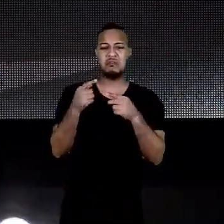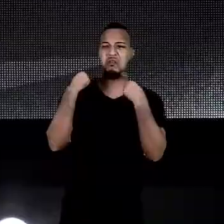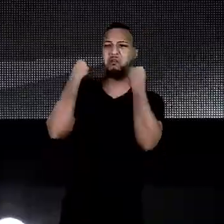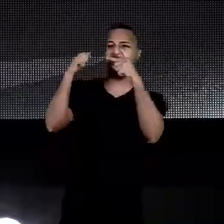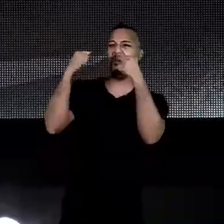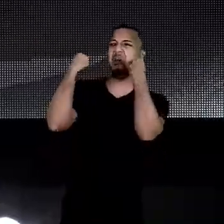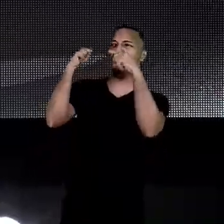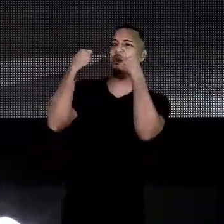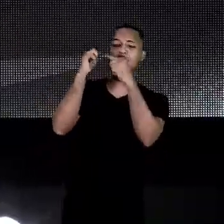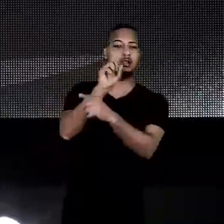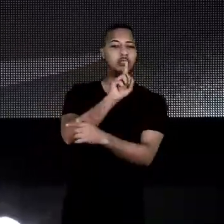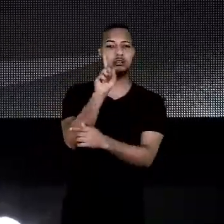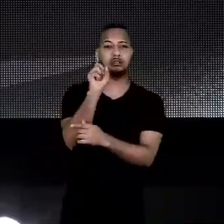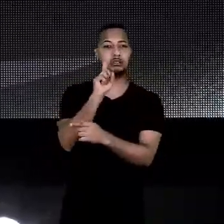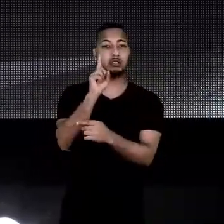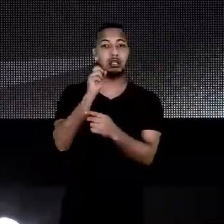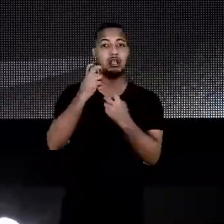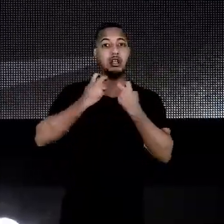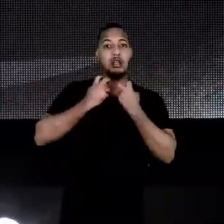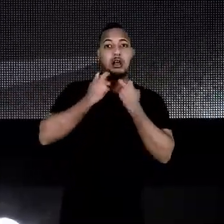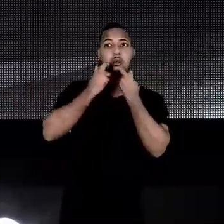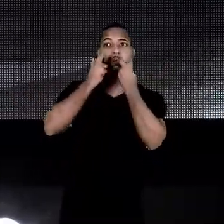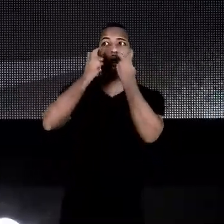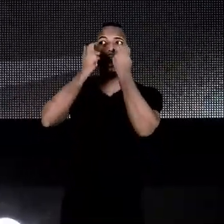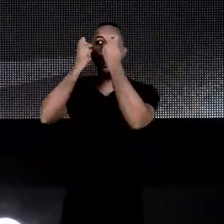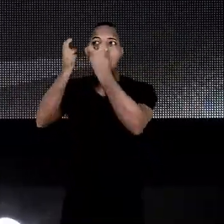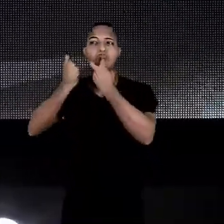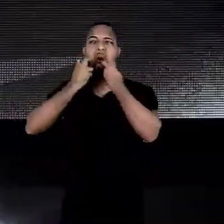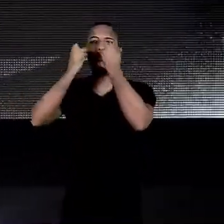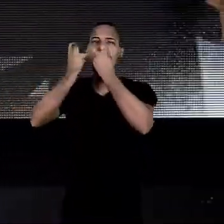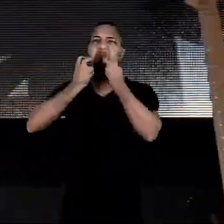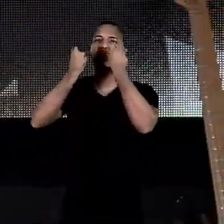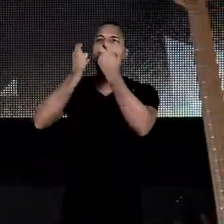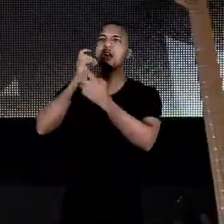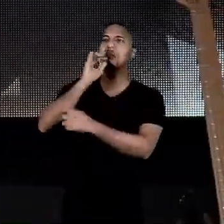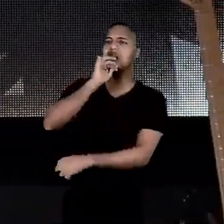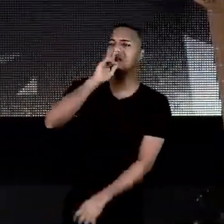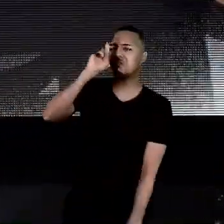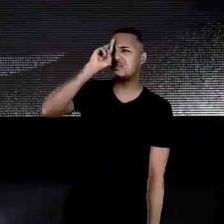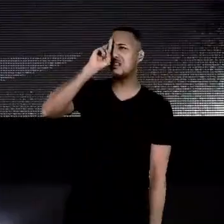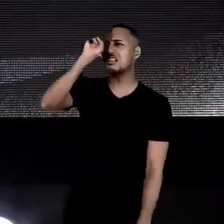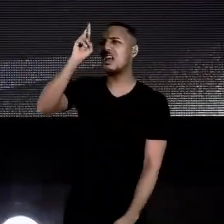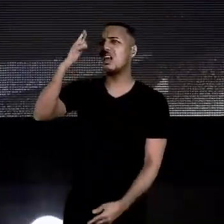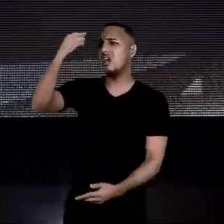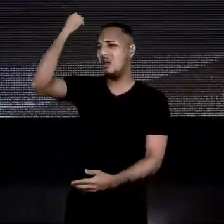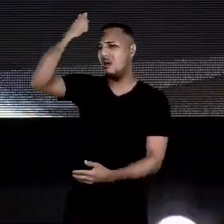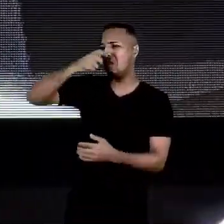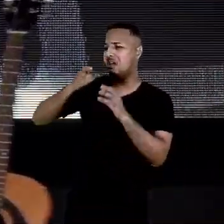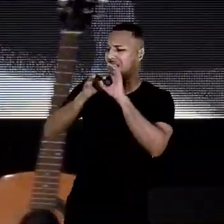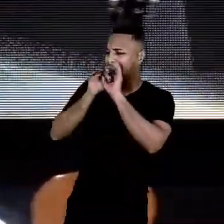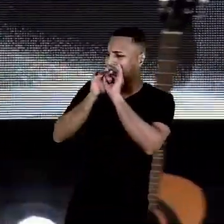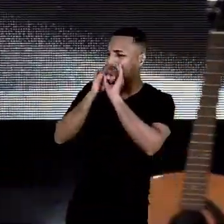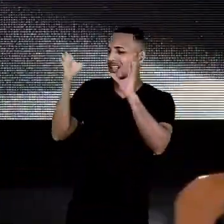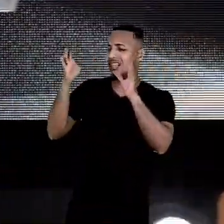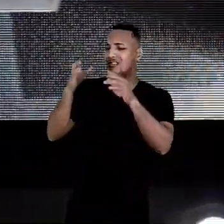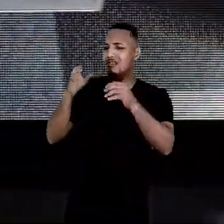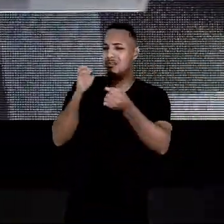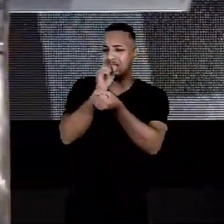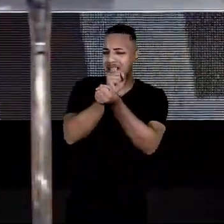murmurar. Ele abriu a boca para clamar, para dizer: Senhor, livra-me desta